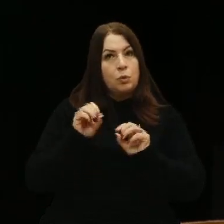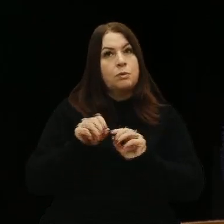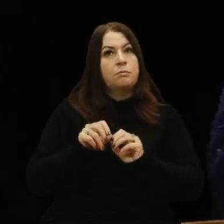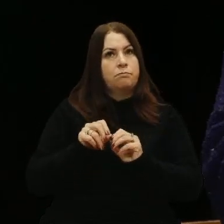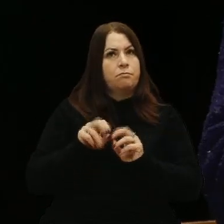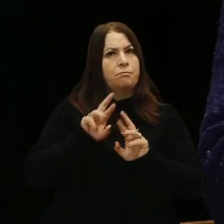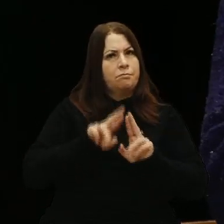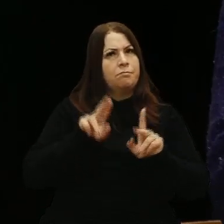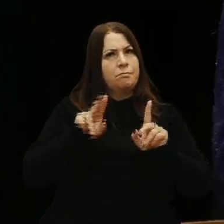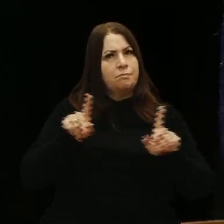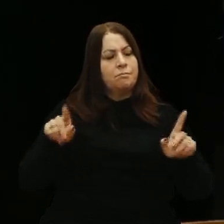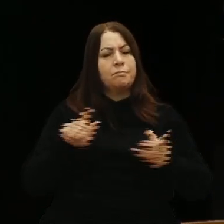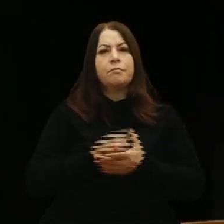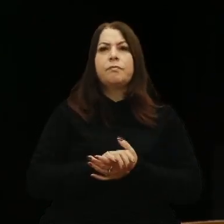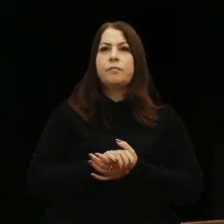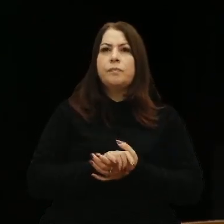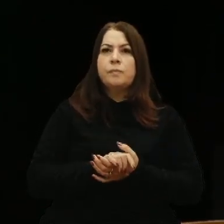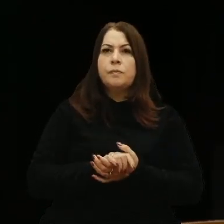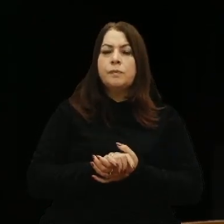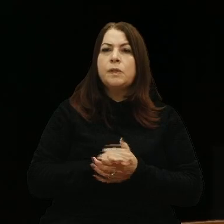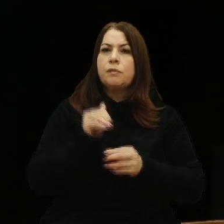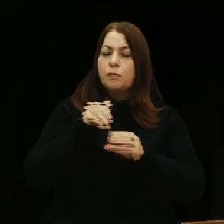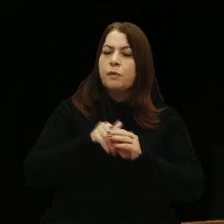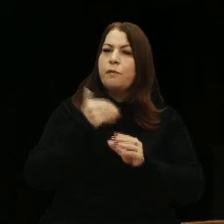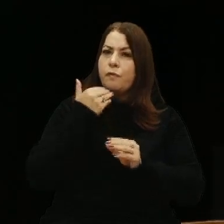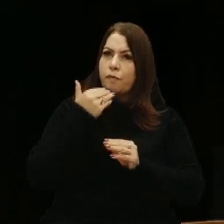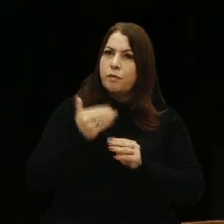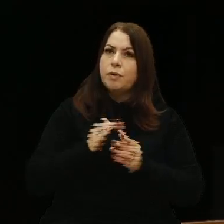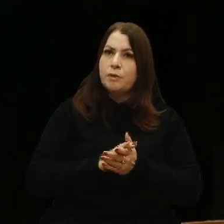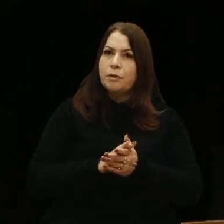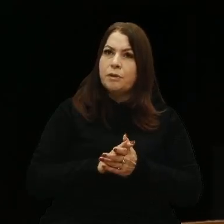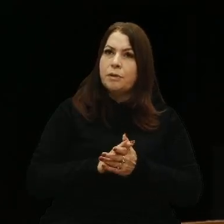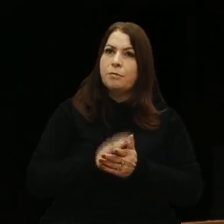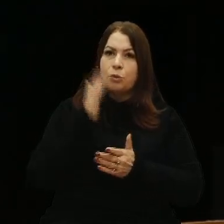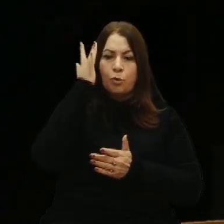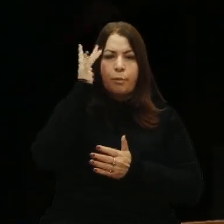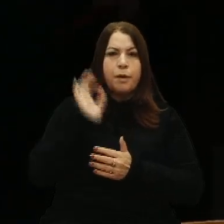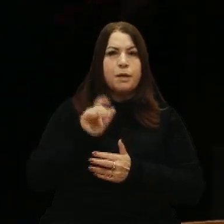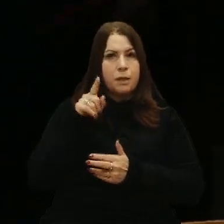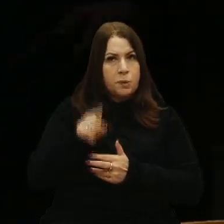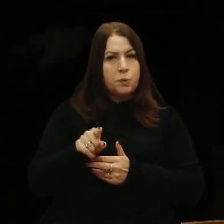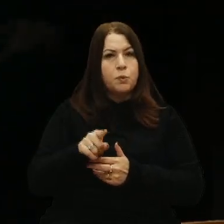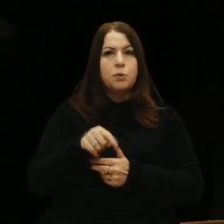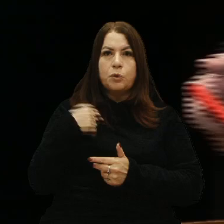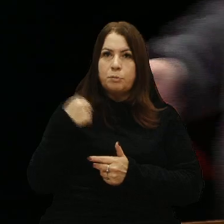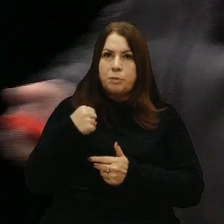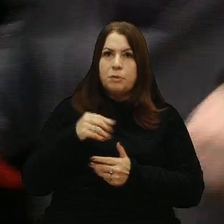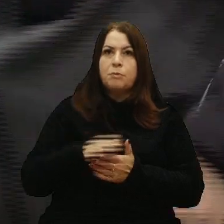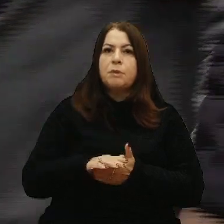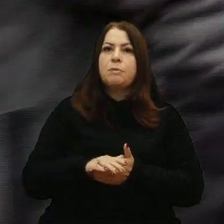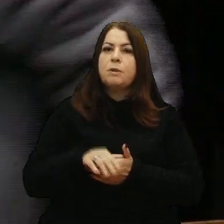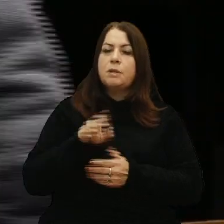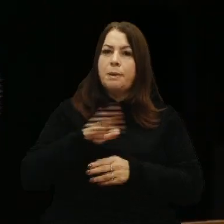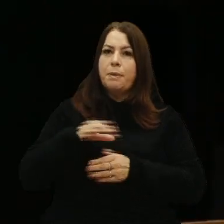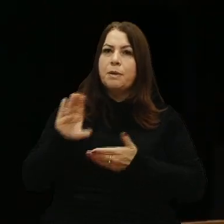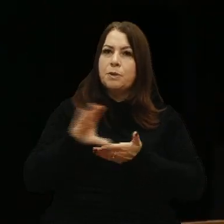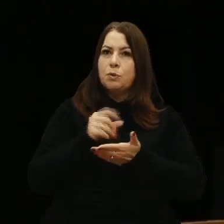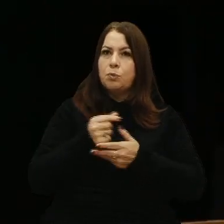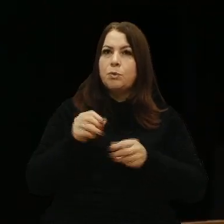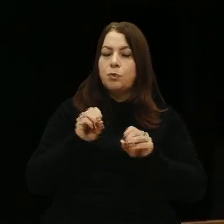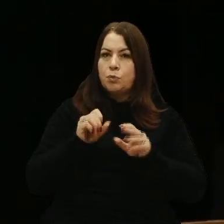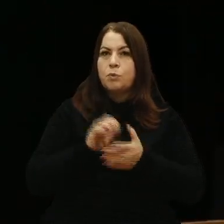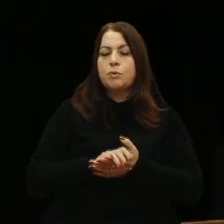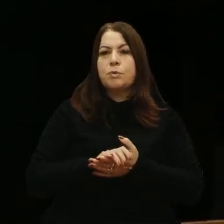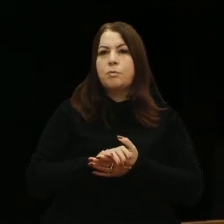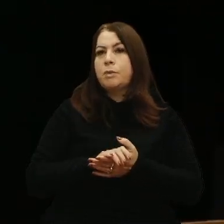são diversas, né? E votaremos favorável por compreender isso, né? Que nós precisamos, sim, de mais recursos para a educação,